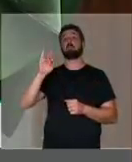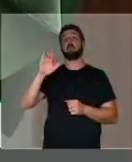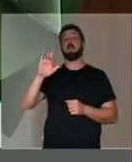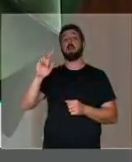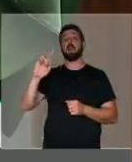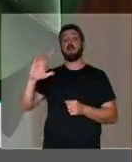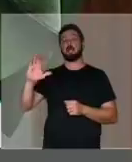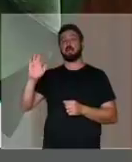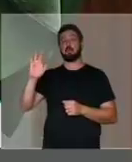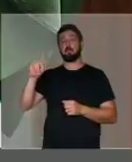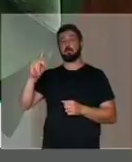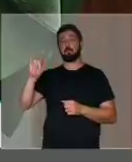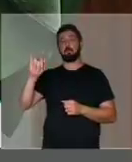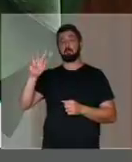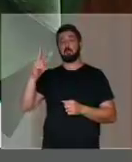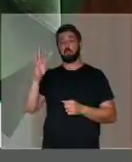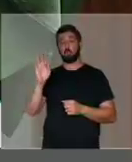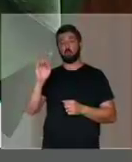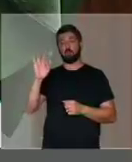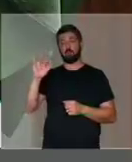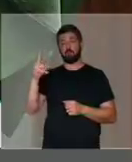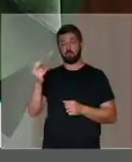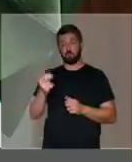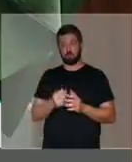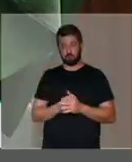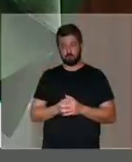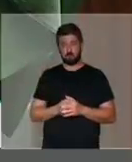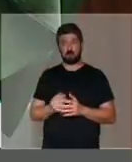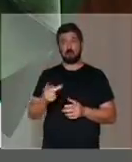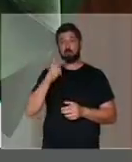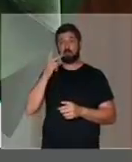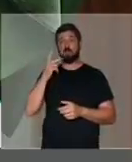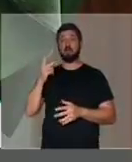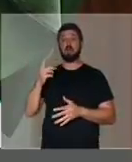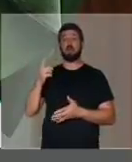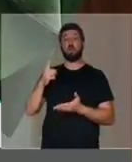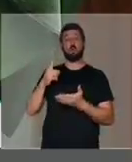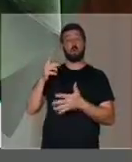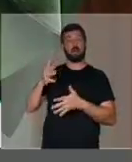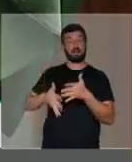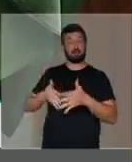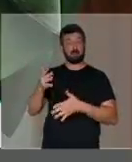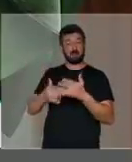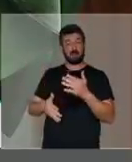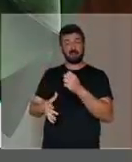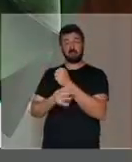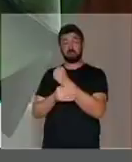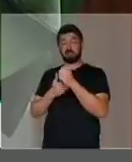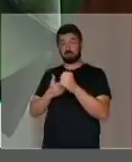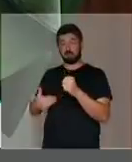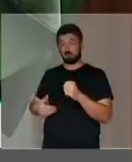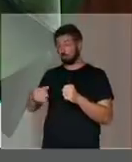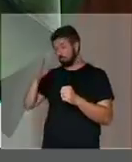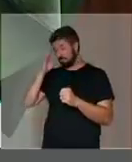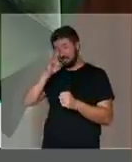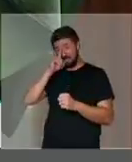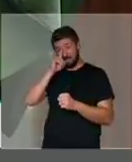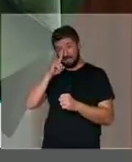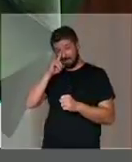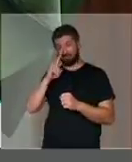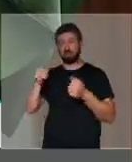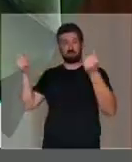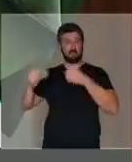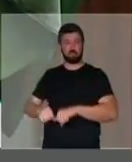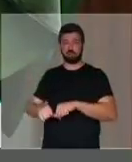Pinto Filho. O comprometimento da ordem pública talvez seja o estágio mais grave que possa chegar à degradação de